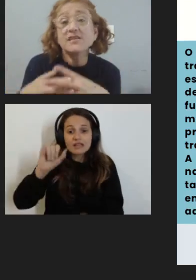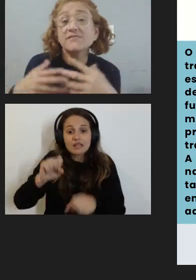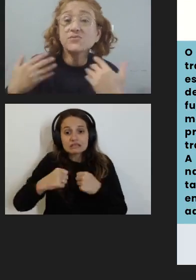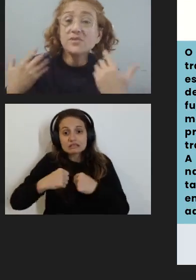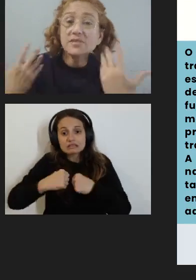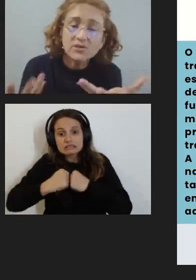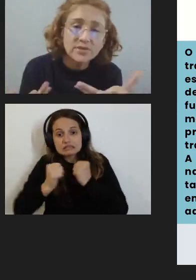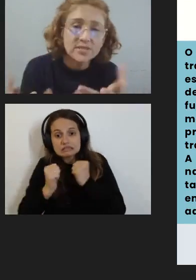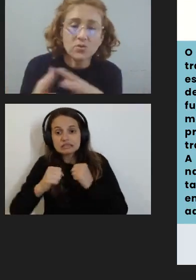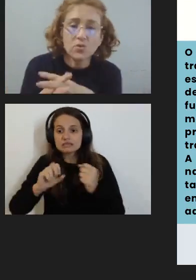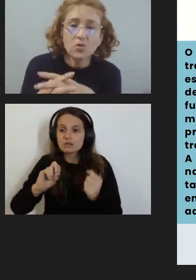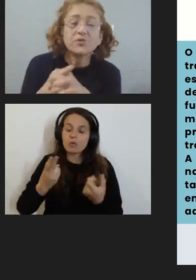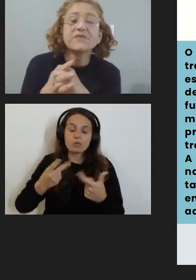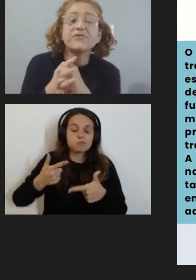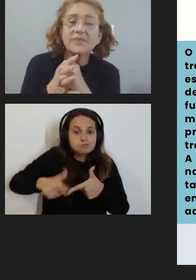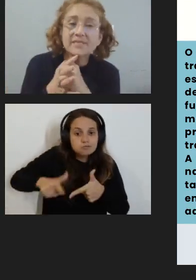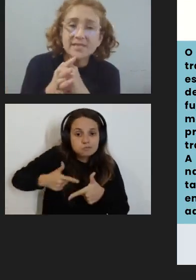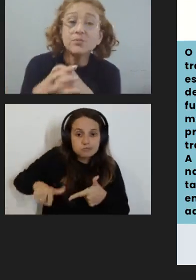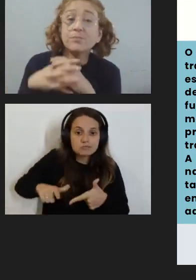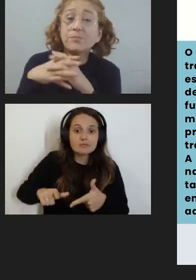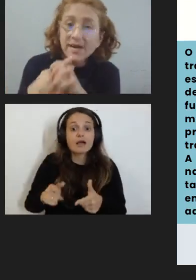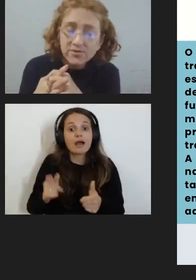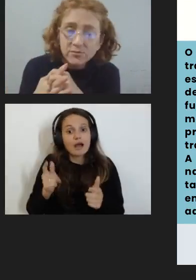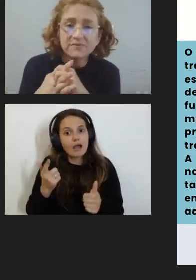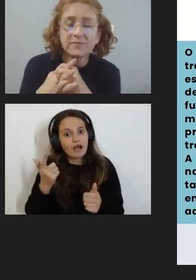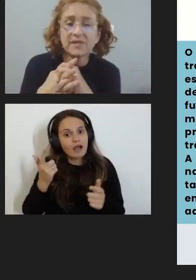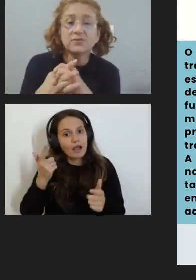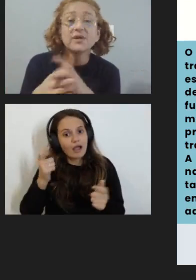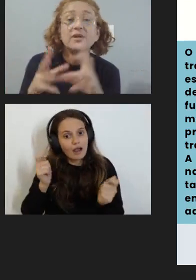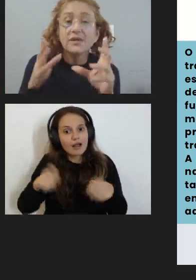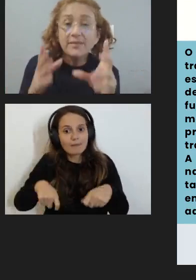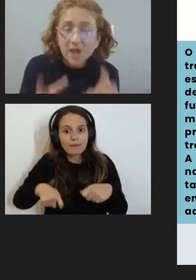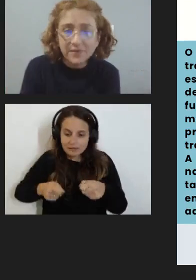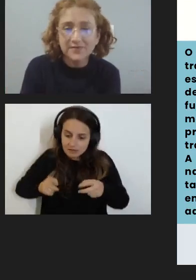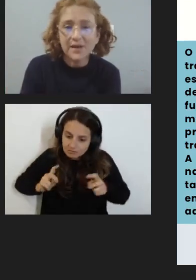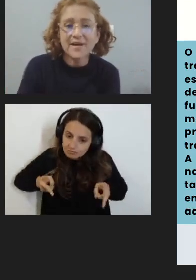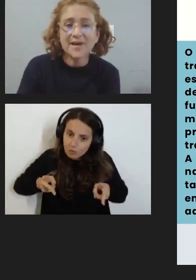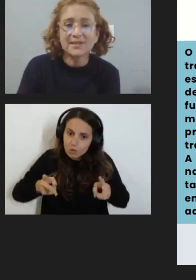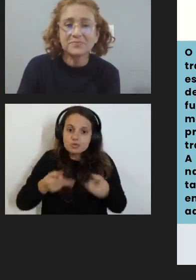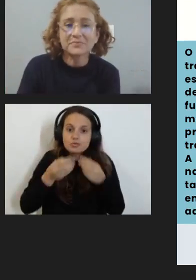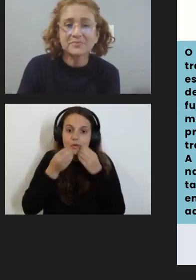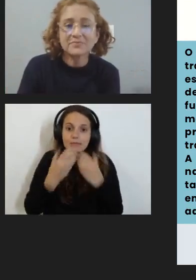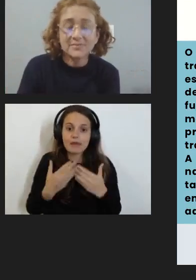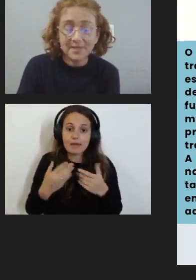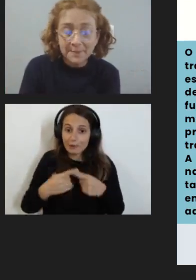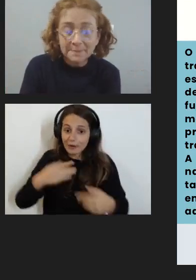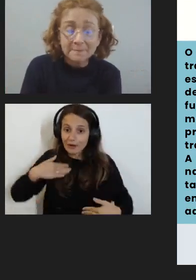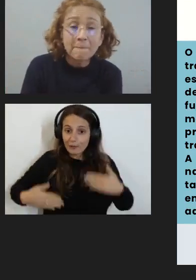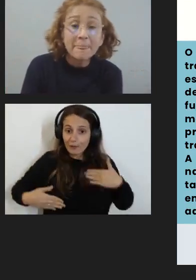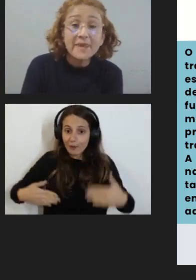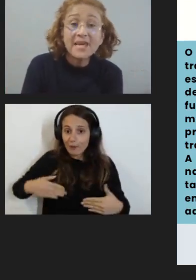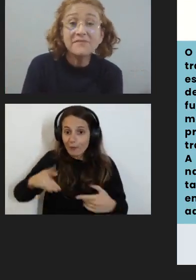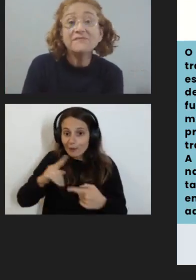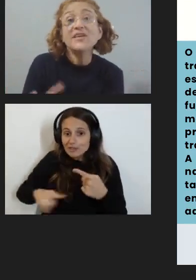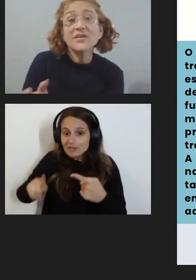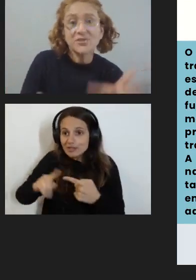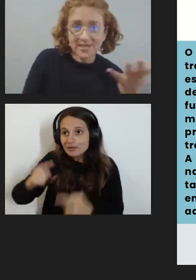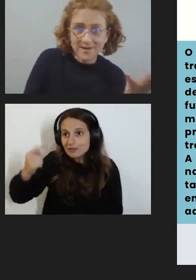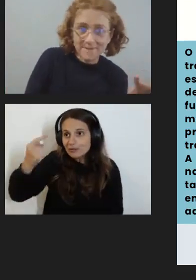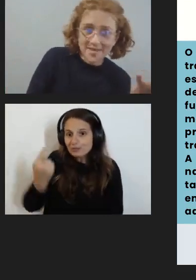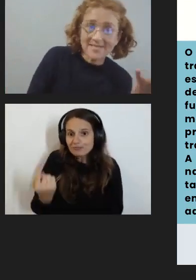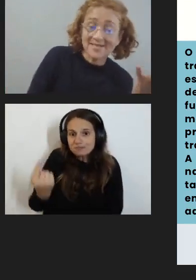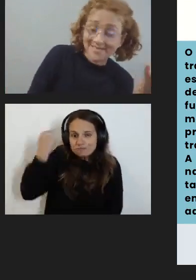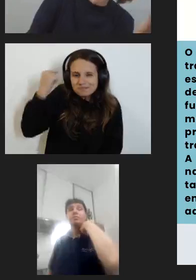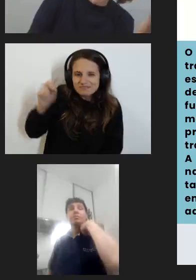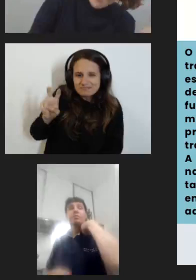essa função desse corpo, que foi pensado para o movimento, não para ficar parado, tá? E a